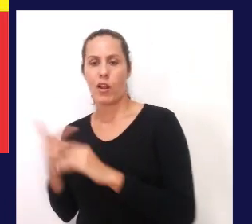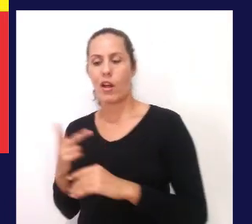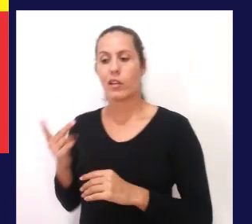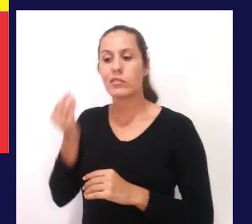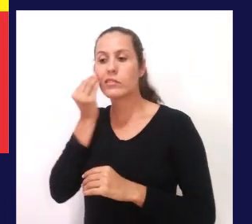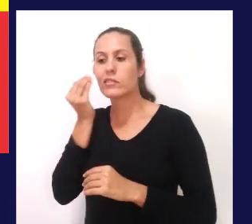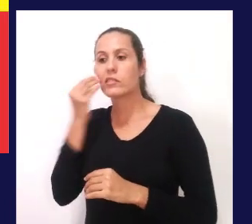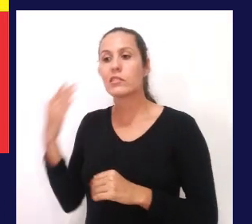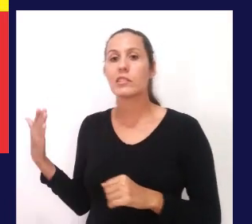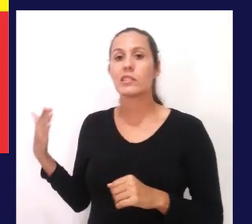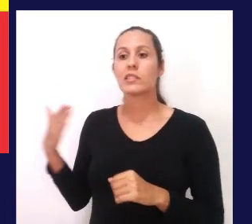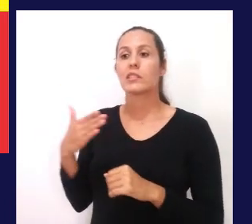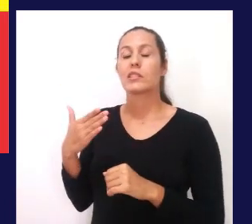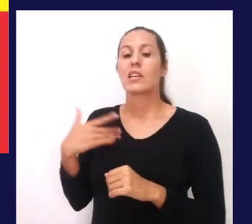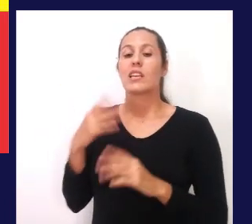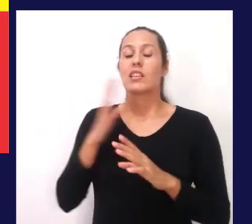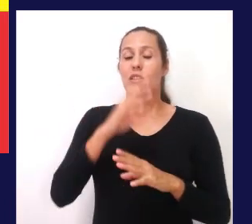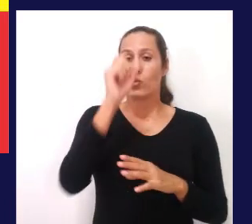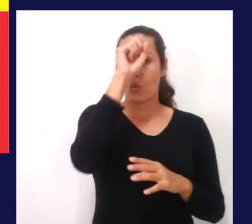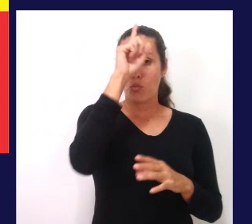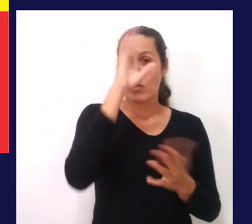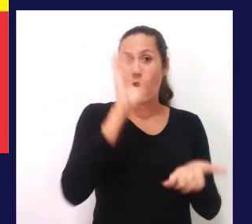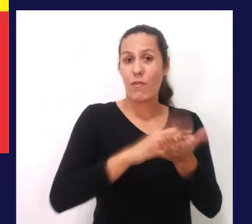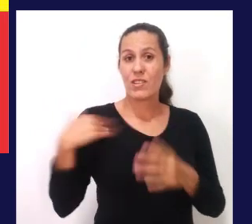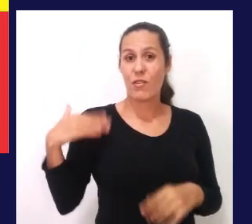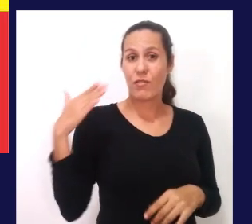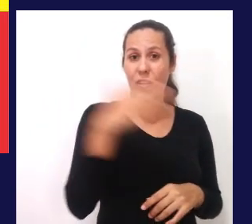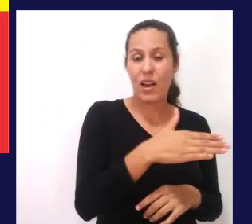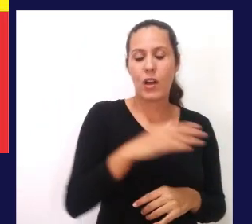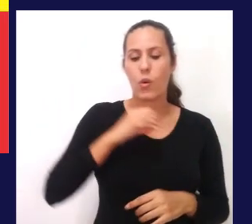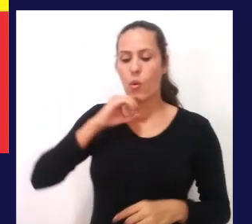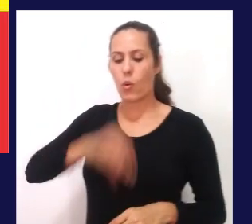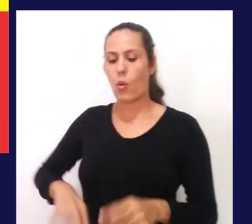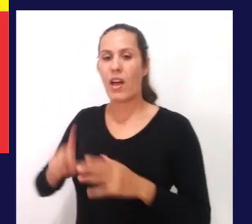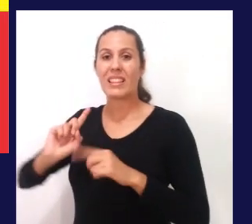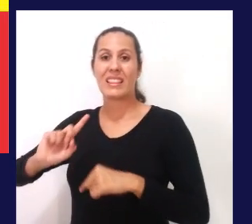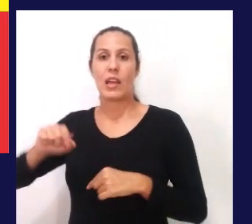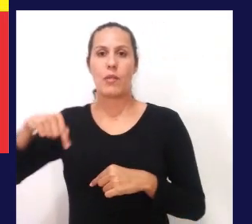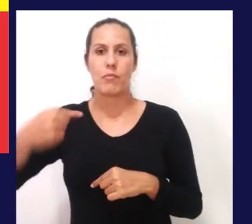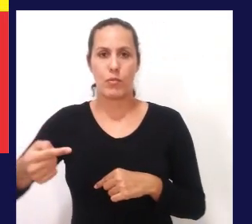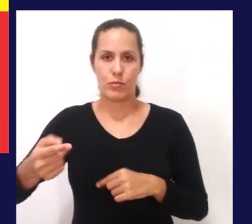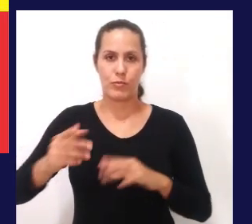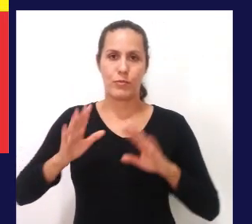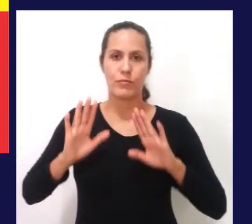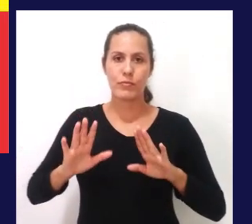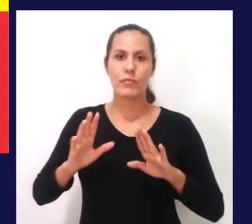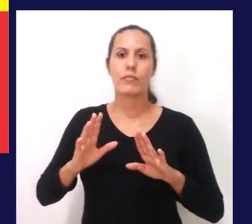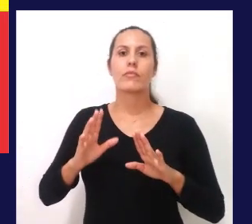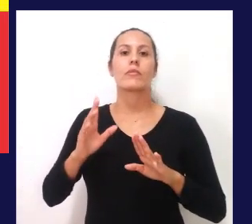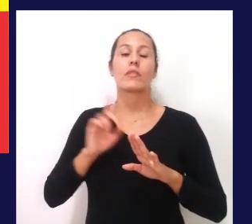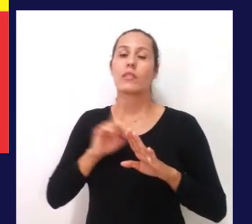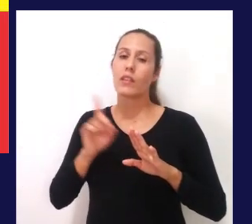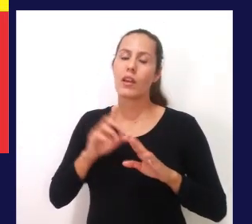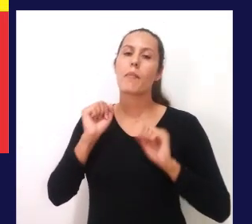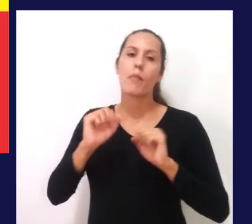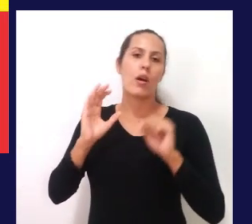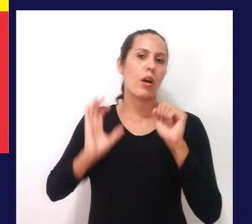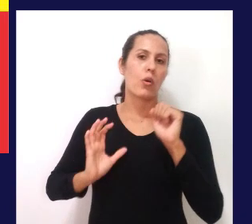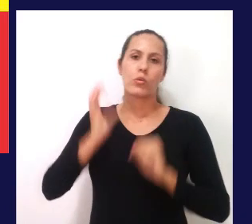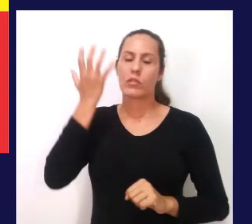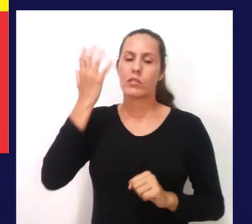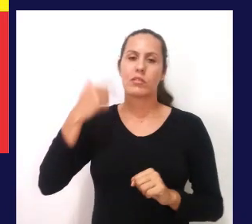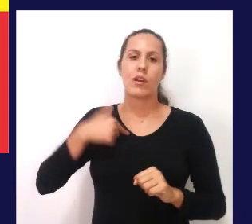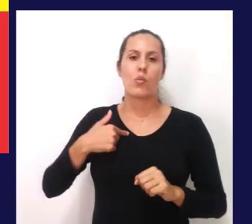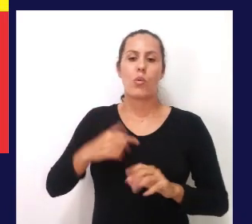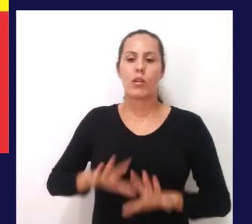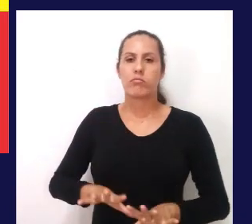procura, na realidade, o hospital quando já faz o aborto. E não é raro estar há dias aí com